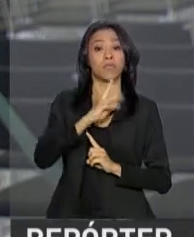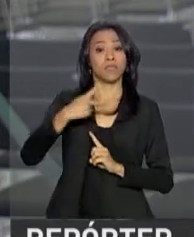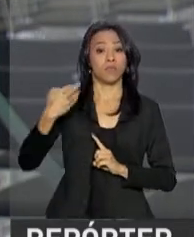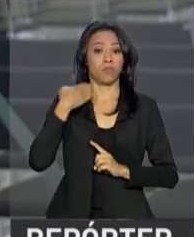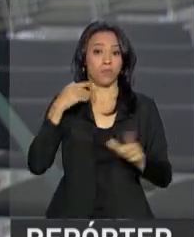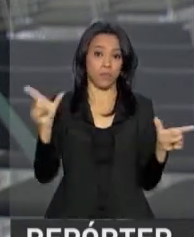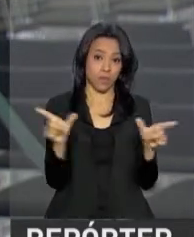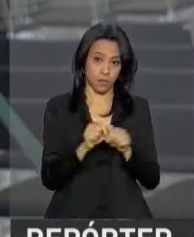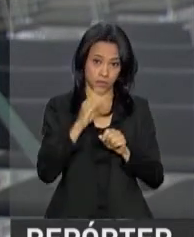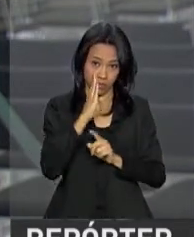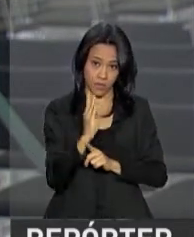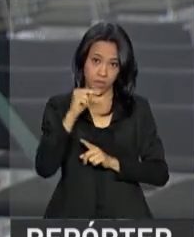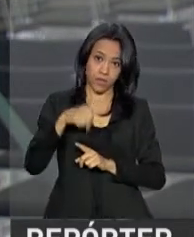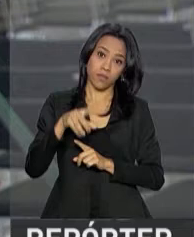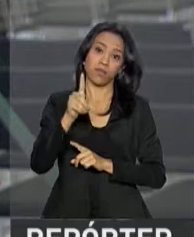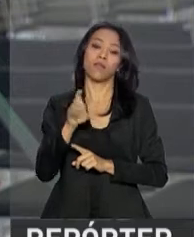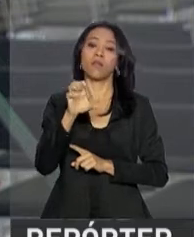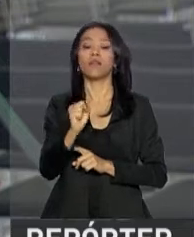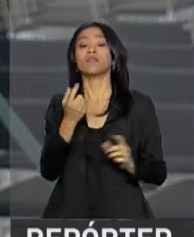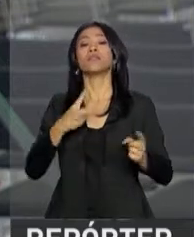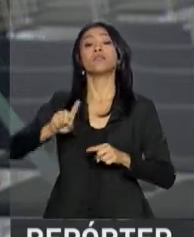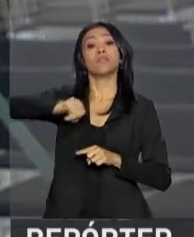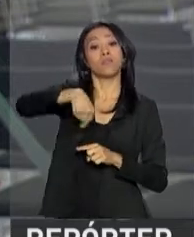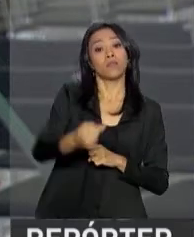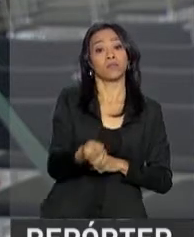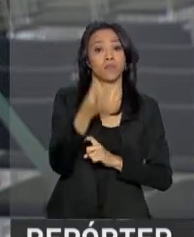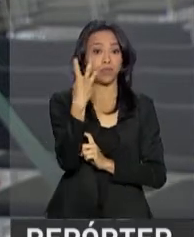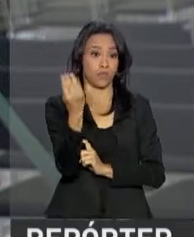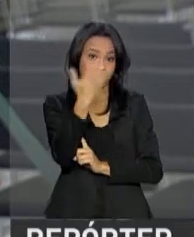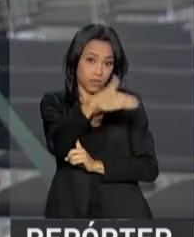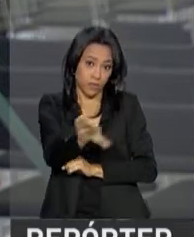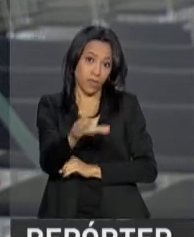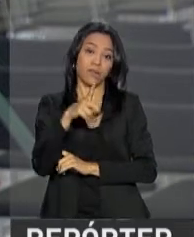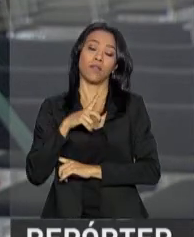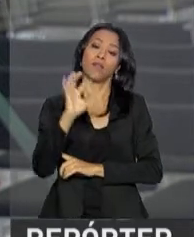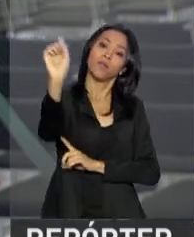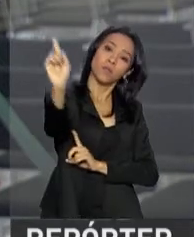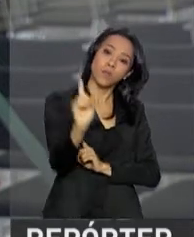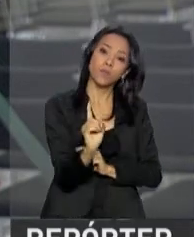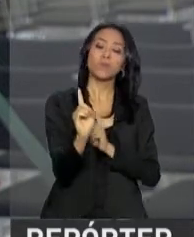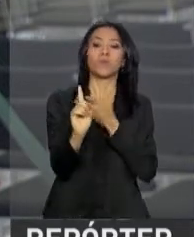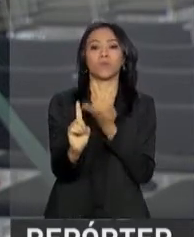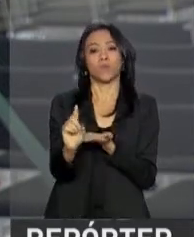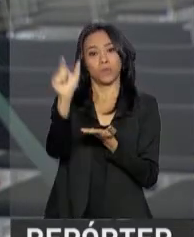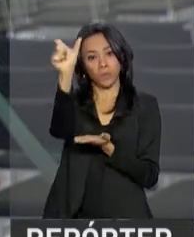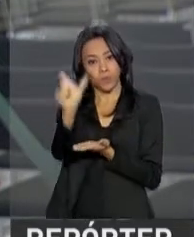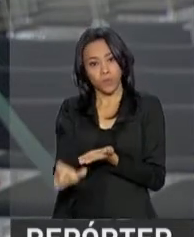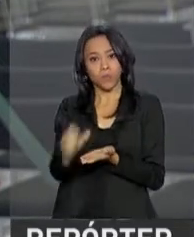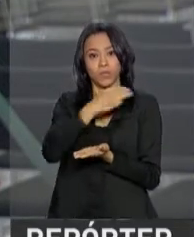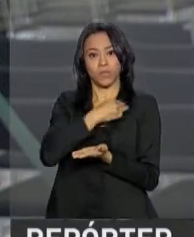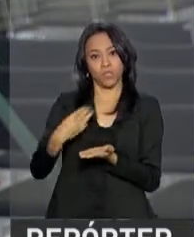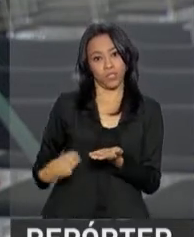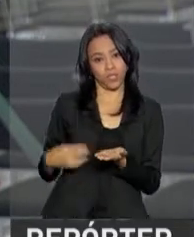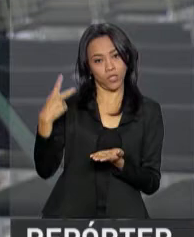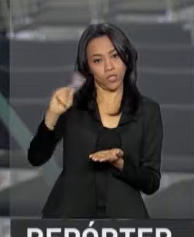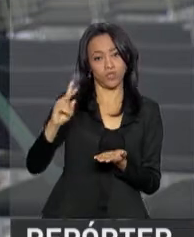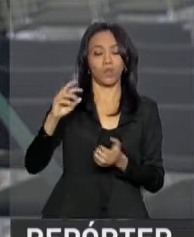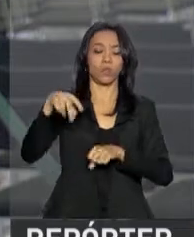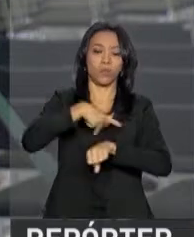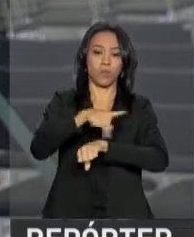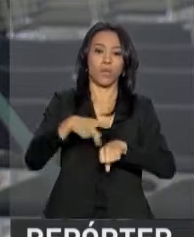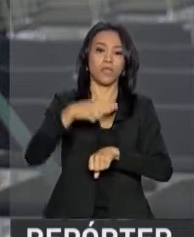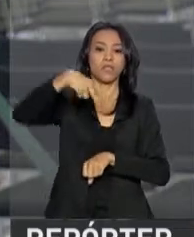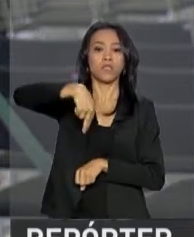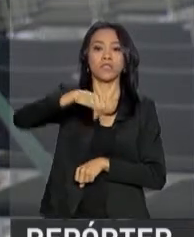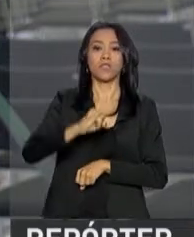diogo oliveira em seguida às três e meia teve recebe ministro dos negócios estrangeiros da nigéria de o frei o miami